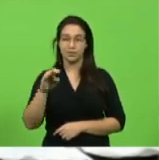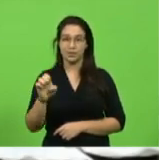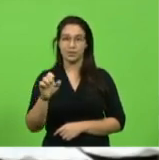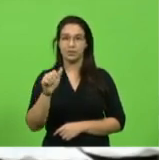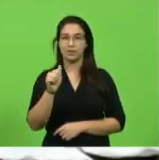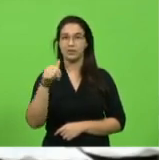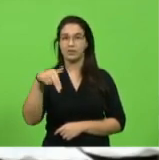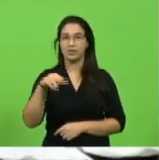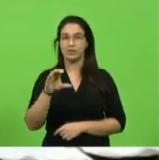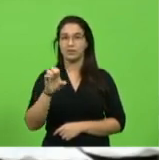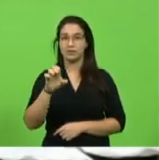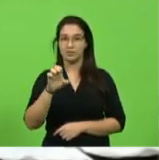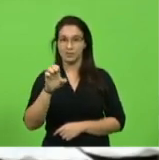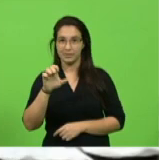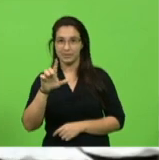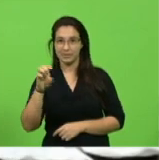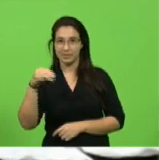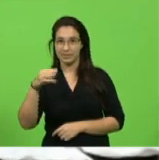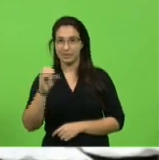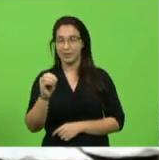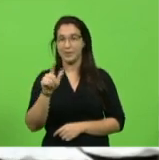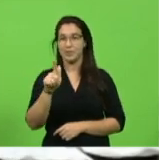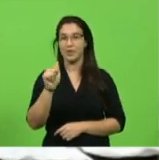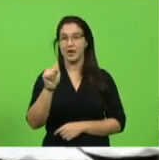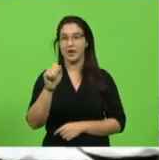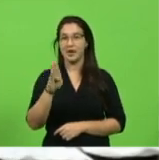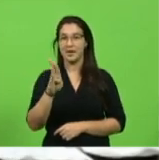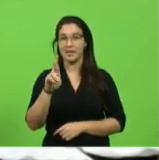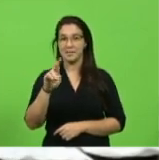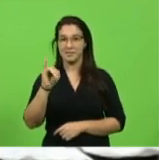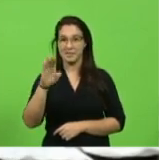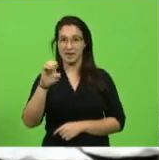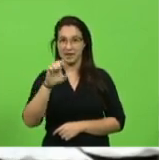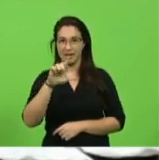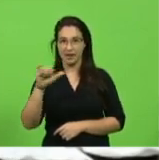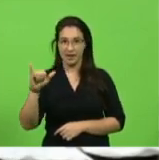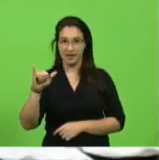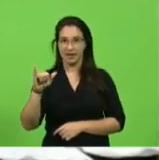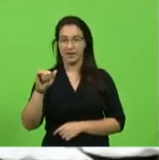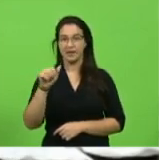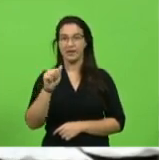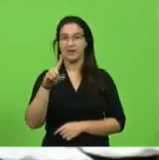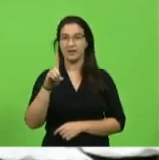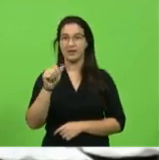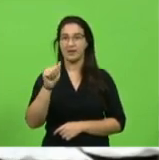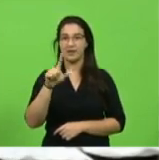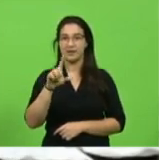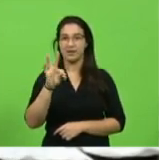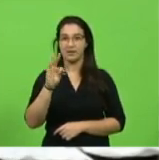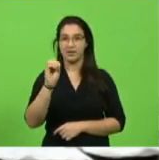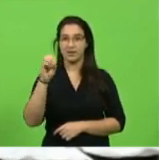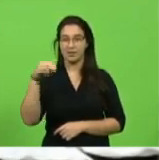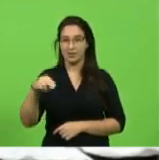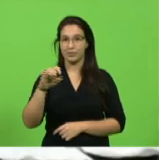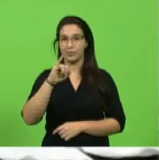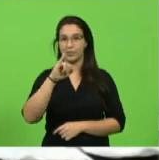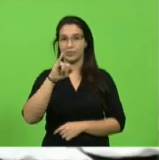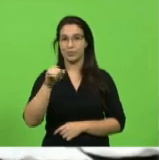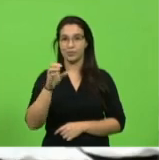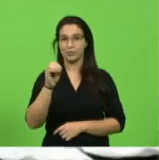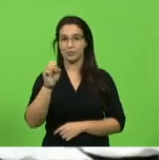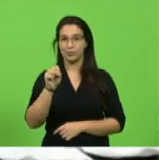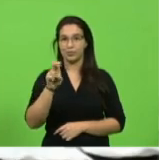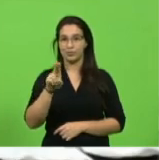Cerelo, Ivo Borchardt, Gabriele Beckhauser Rodrigues, Adalto Beckhauser, Josué Ledra Leite e Felipe